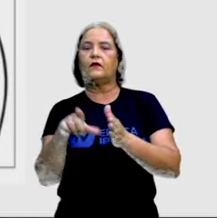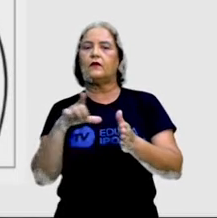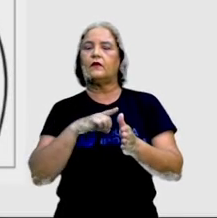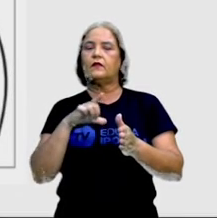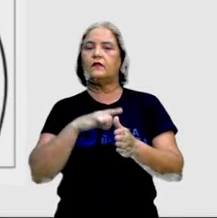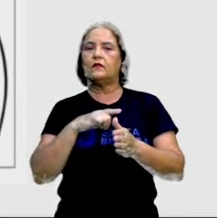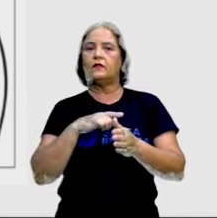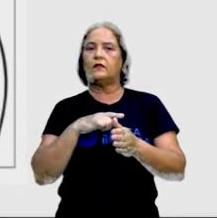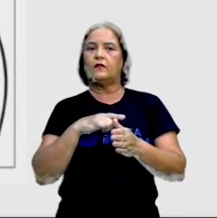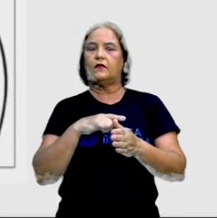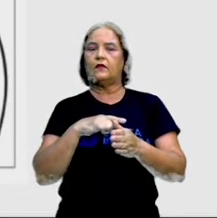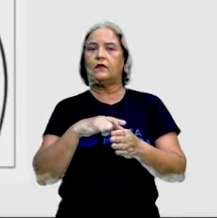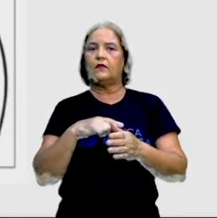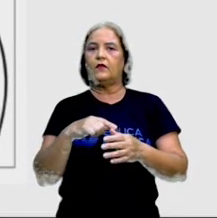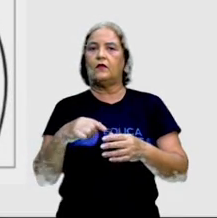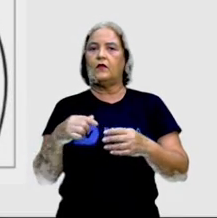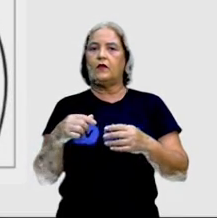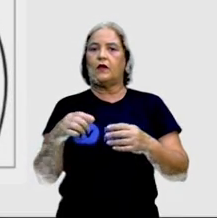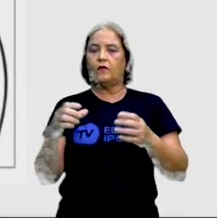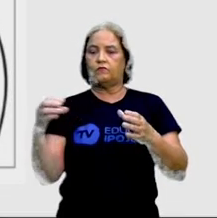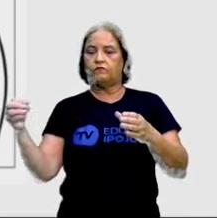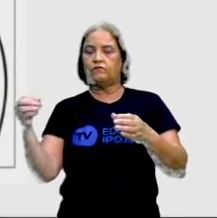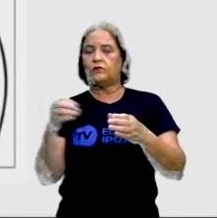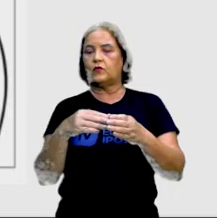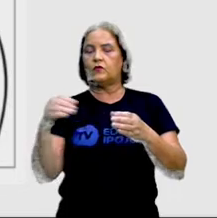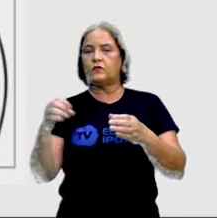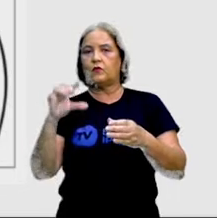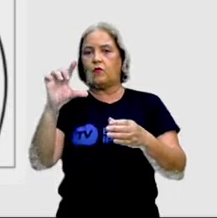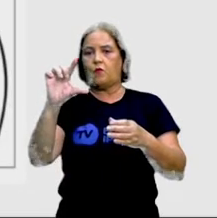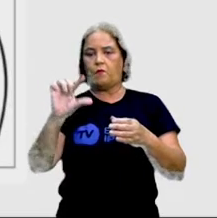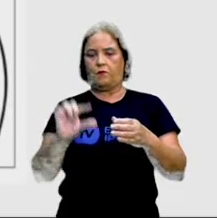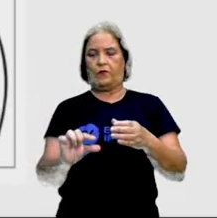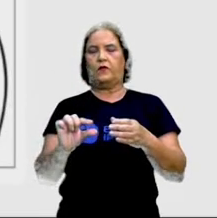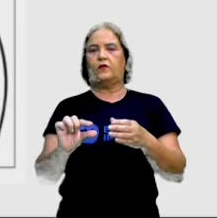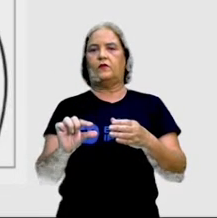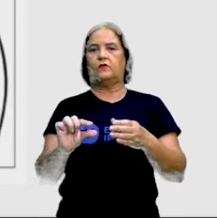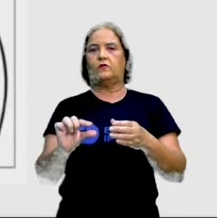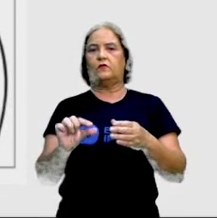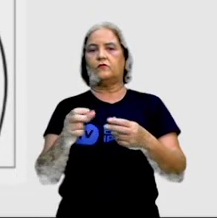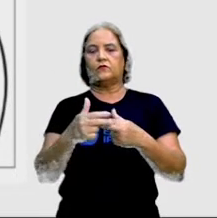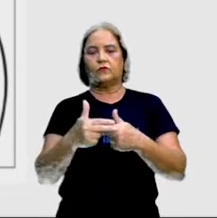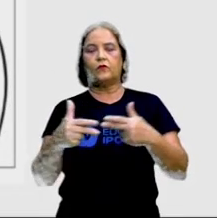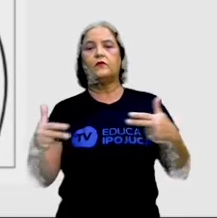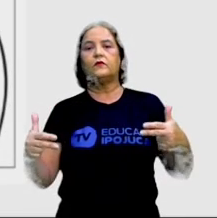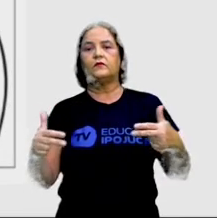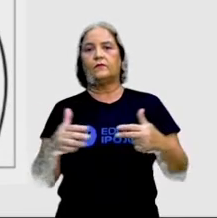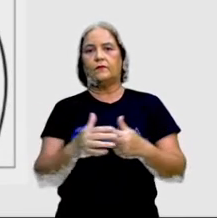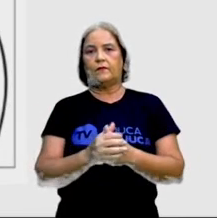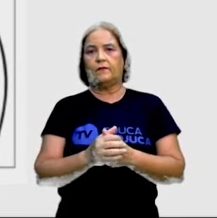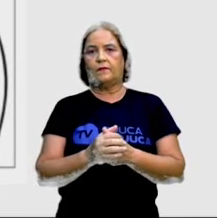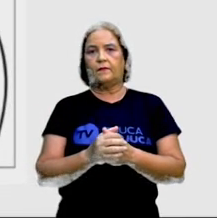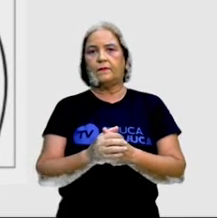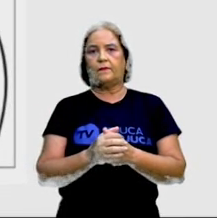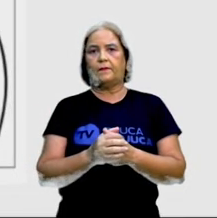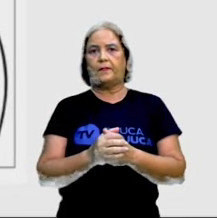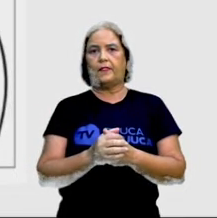tem a coleção com menos objetos certo então quem é que tem menos objetos